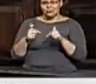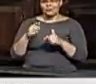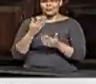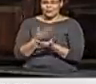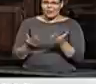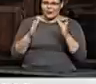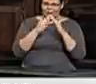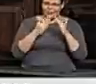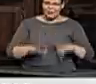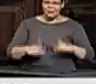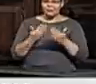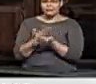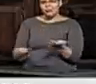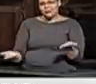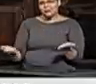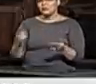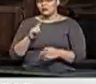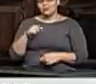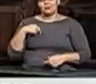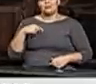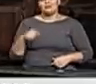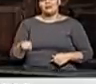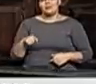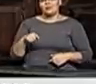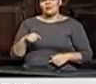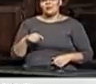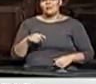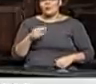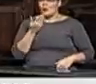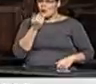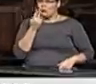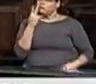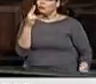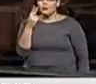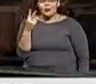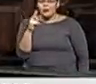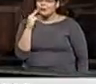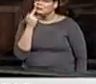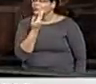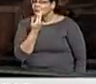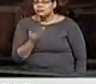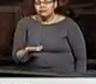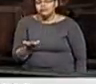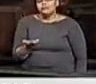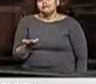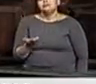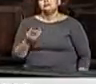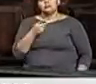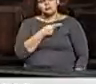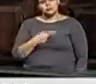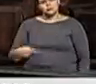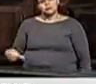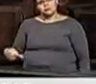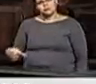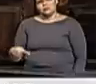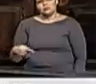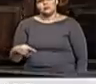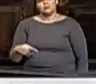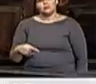perdeu sua casa, não é só aquele que come por R$2. Presidente,